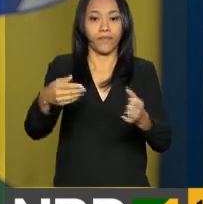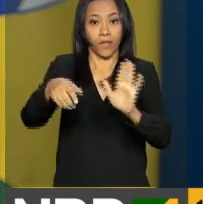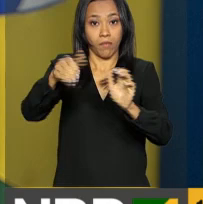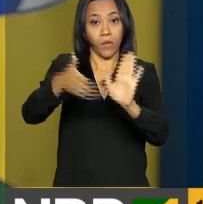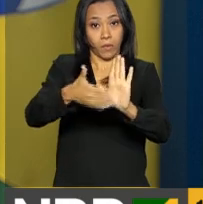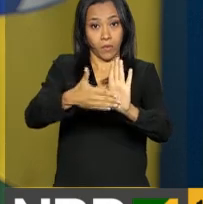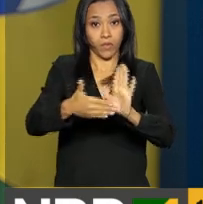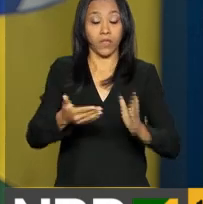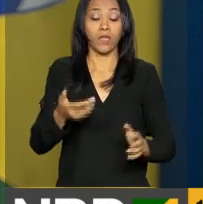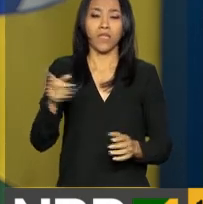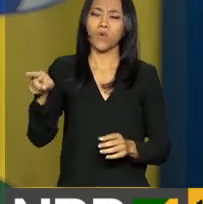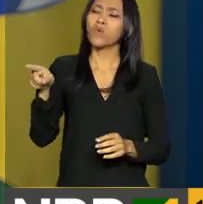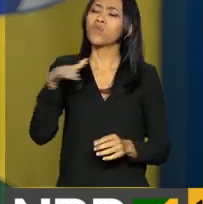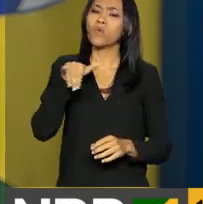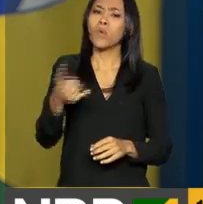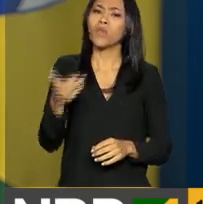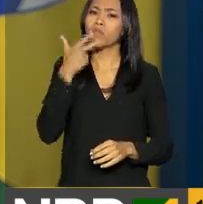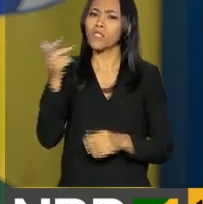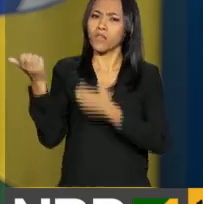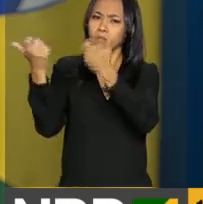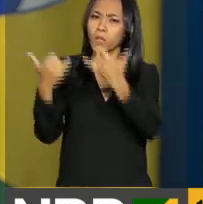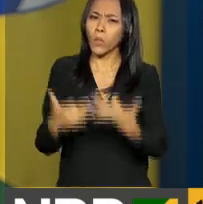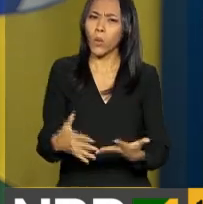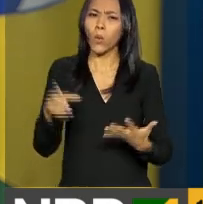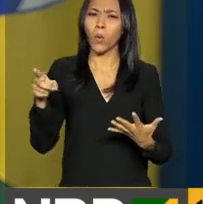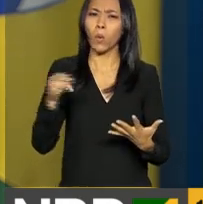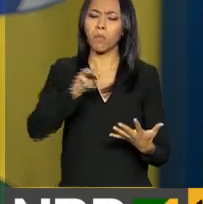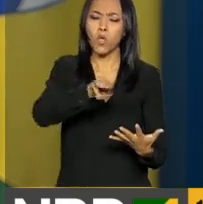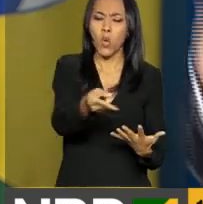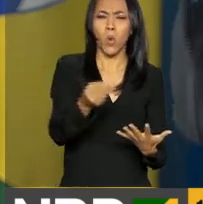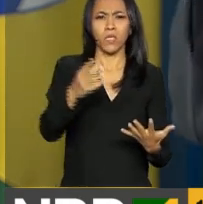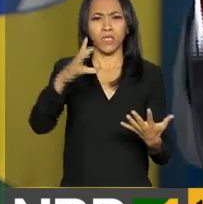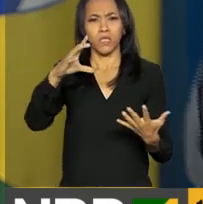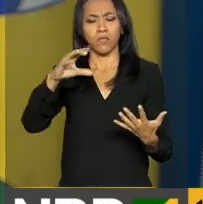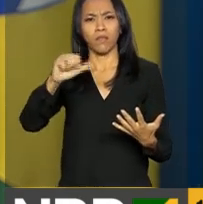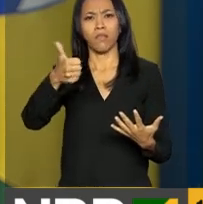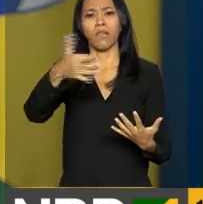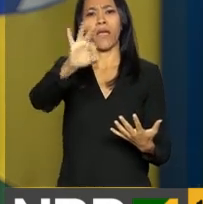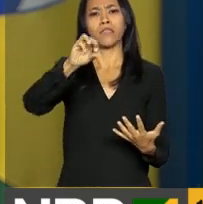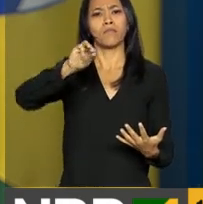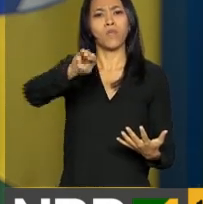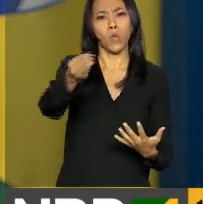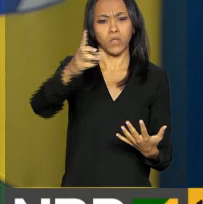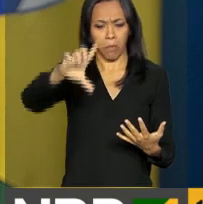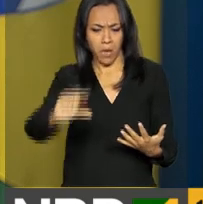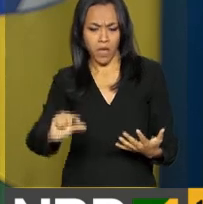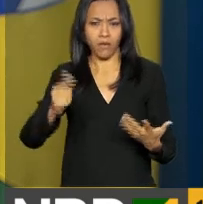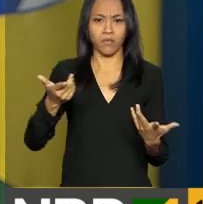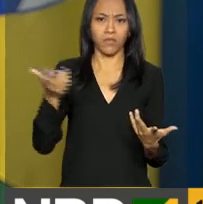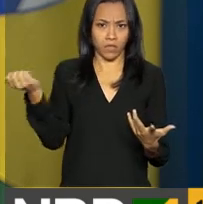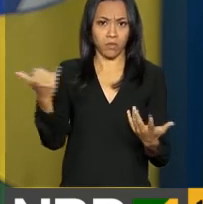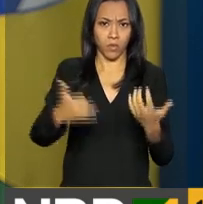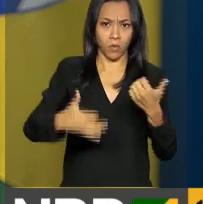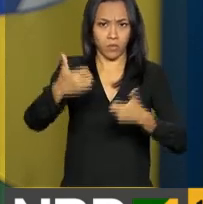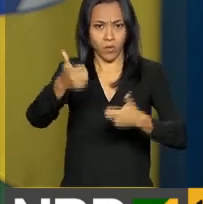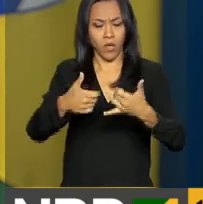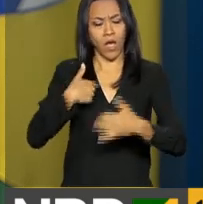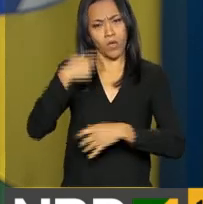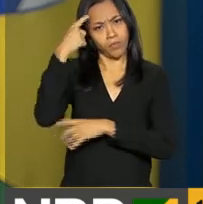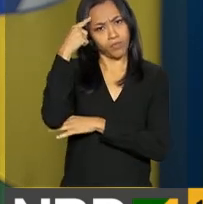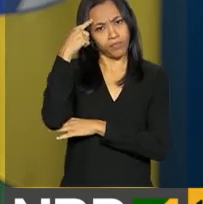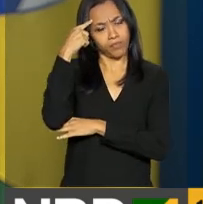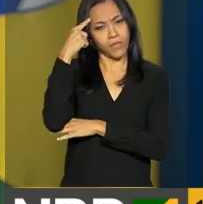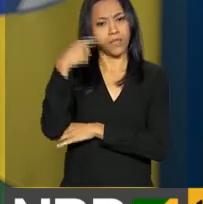dados de tantos milhões, caiu para tantos milhões, 7, 8, 10 milhões a menos, a primeira ideia que me ocorreu, eu